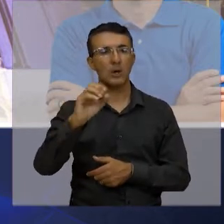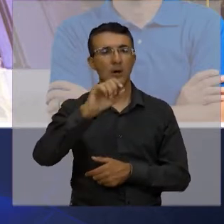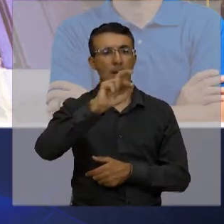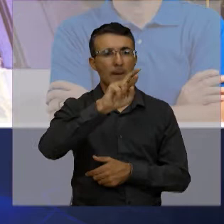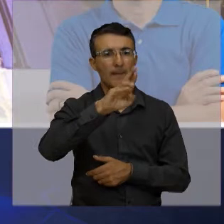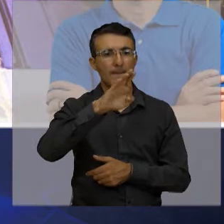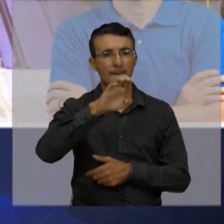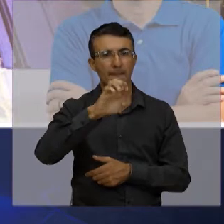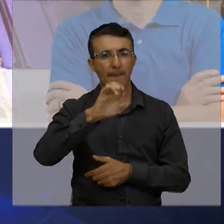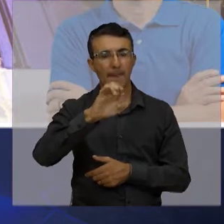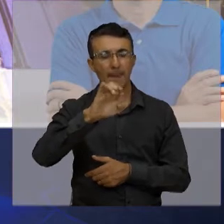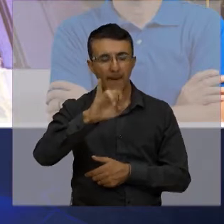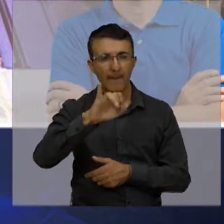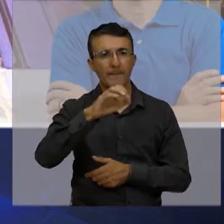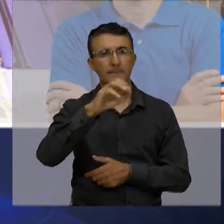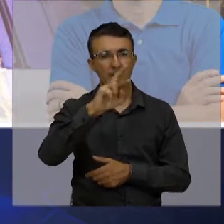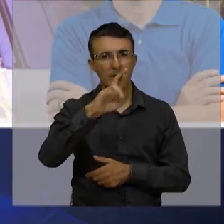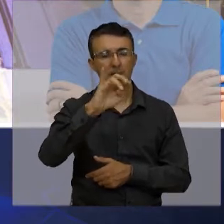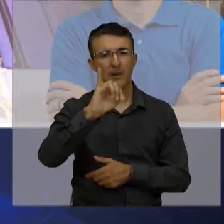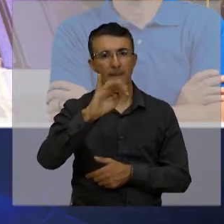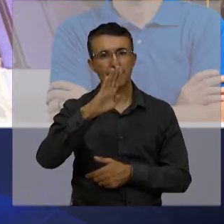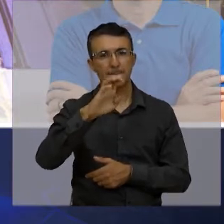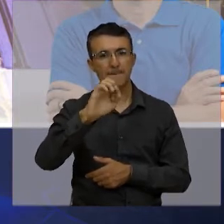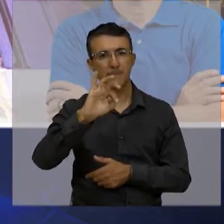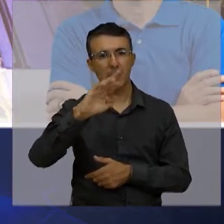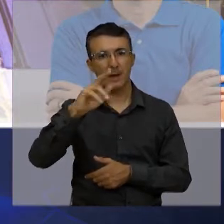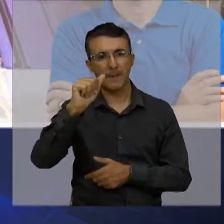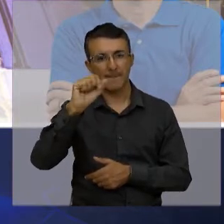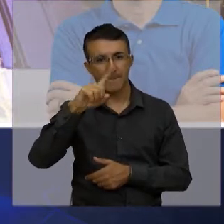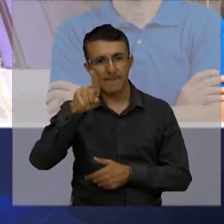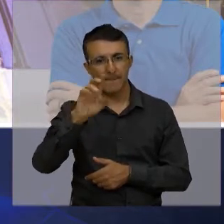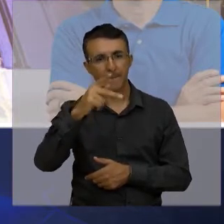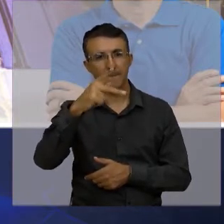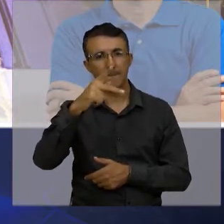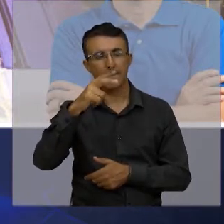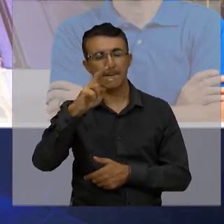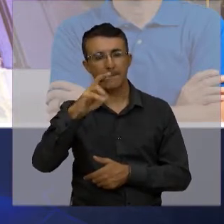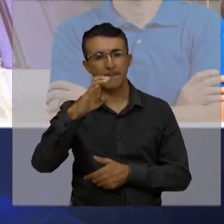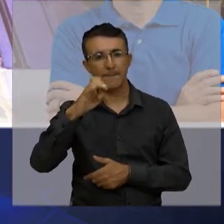César, que vem fazendo também um belíssimo trabalho e